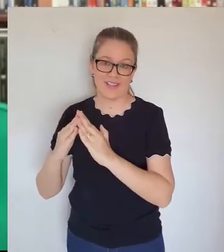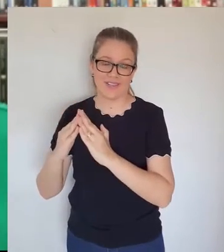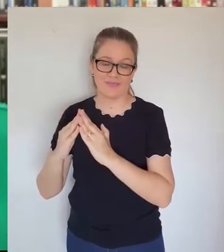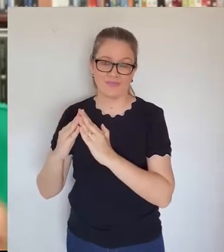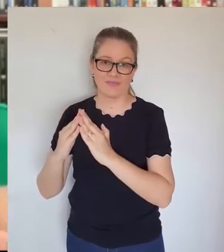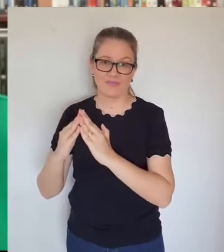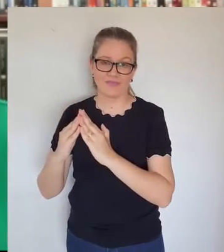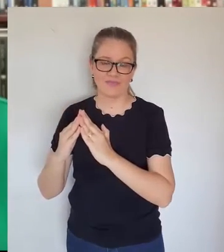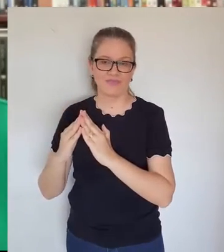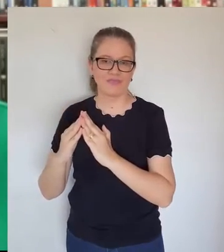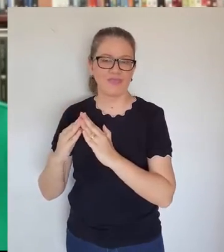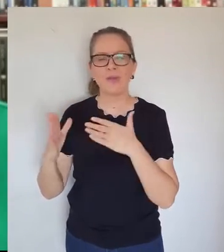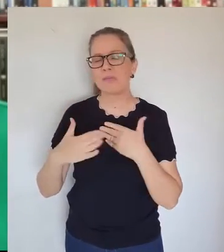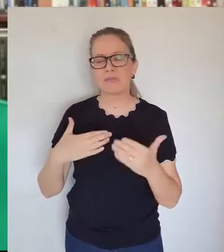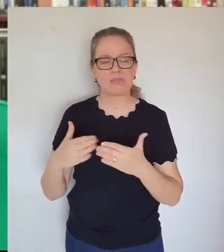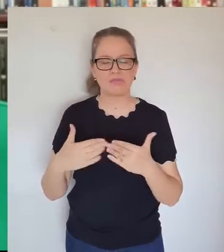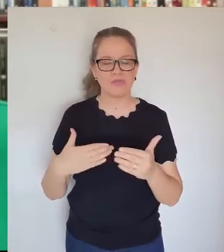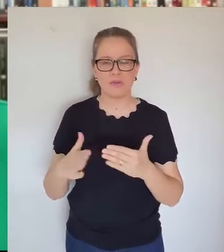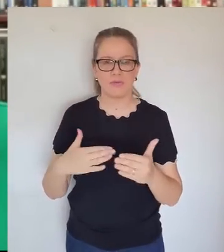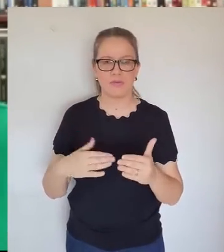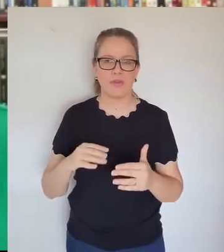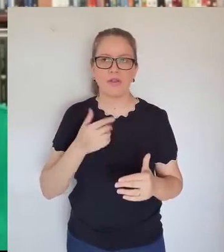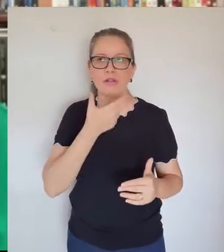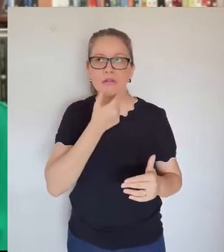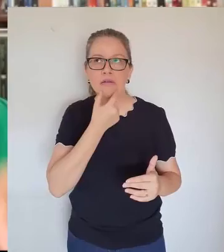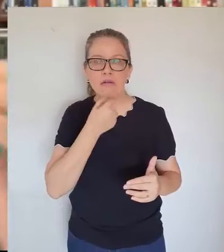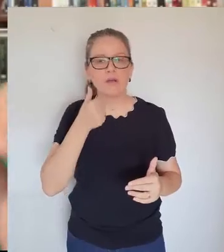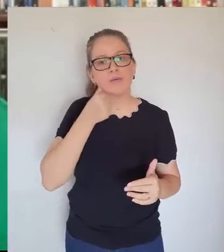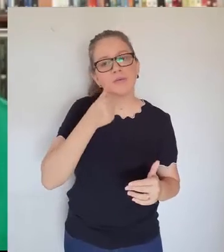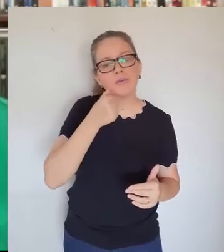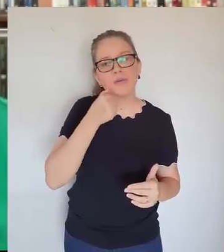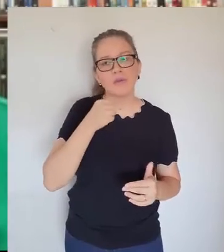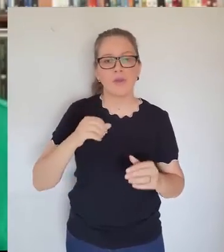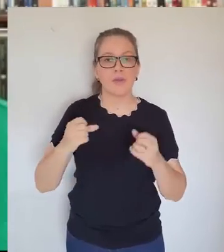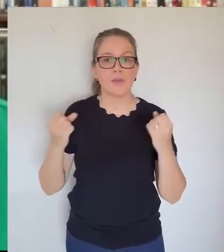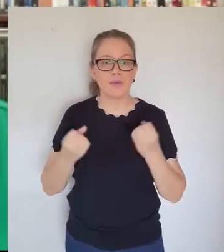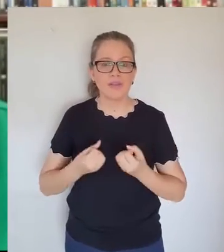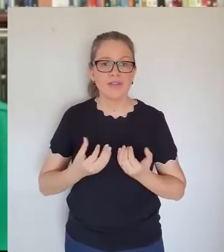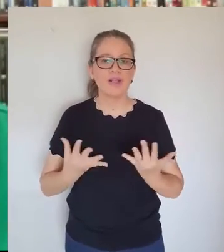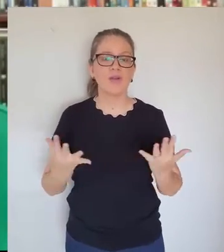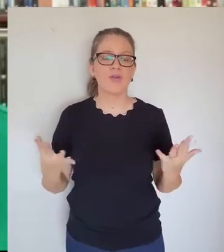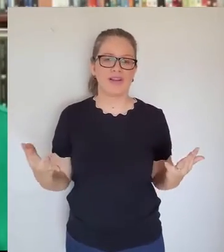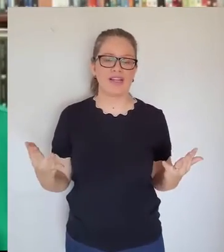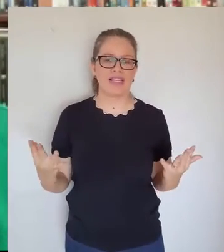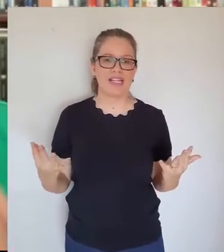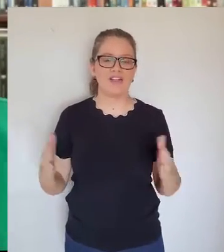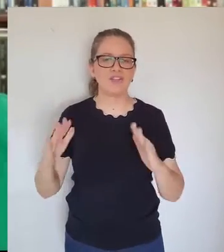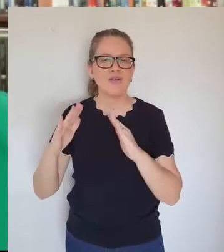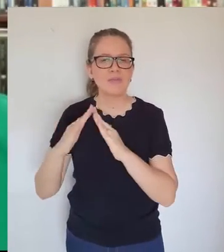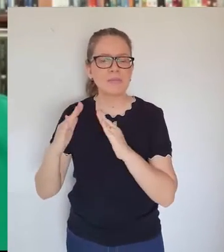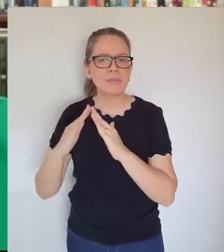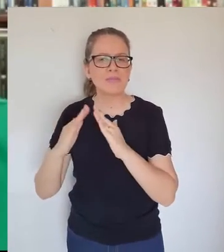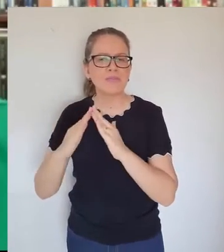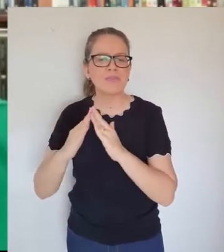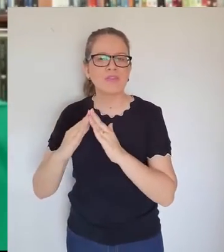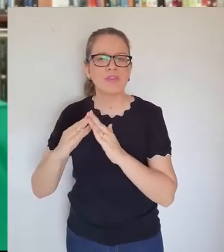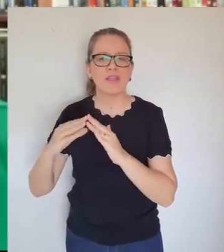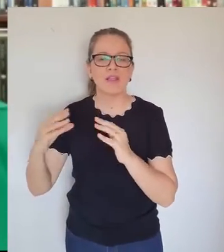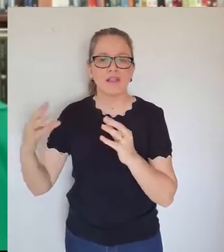realidade, nós não sabemos se ninfa aqui era um homem ou era uma mulher, mas a qualidade dessa pessoa aqui é qualidade